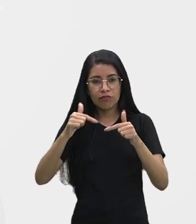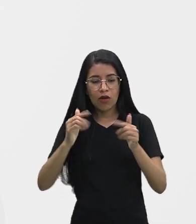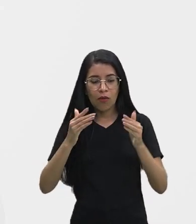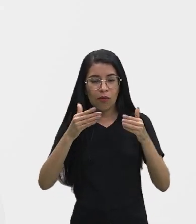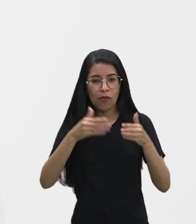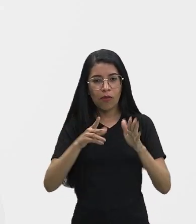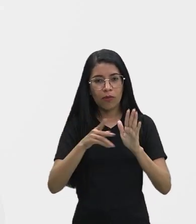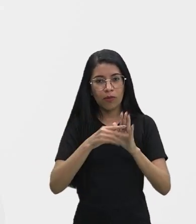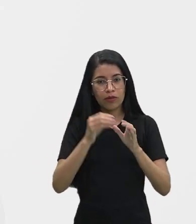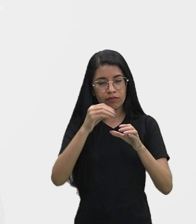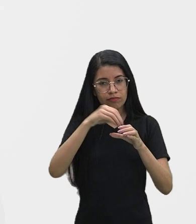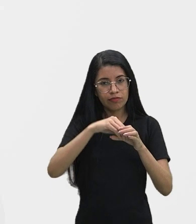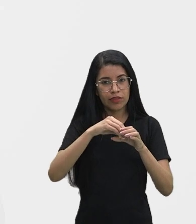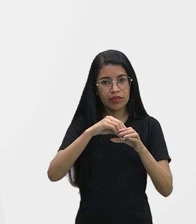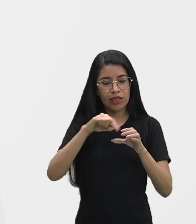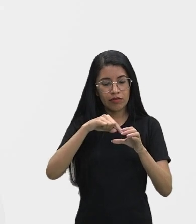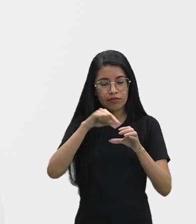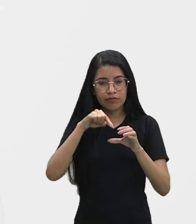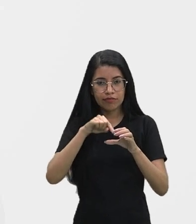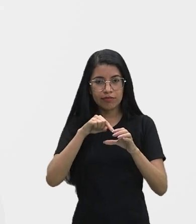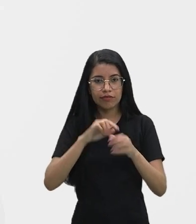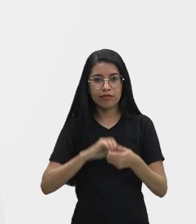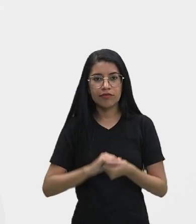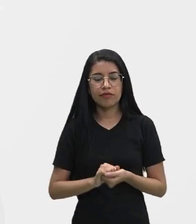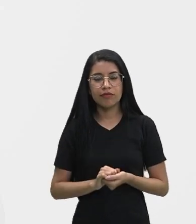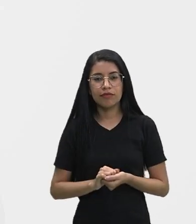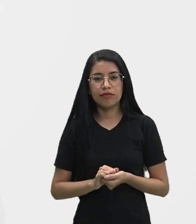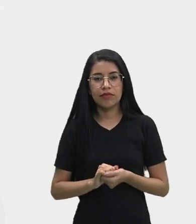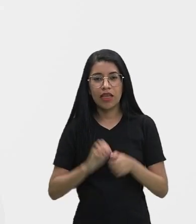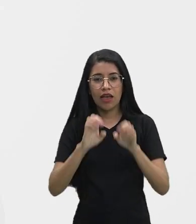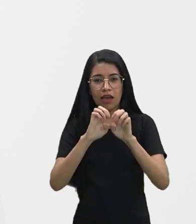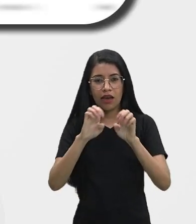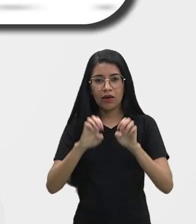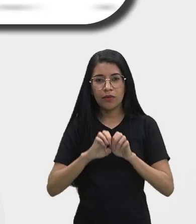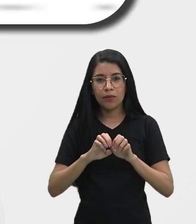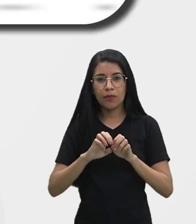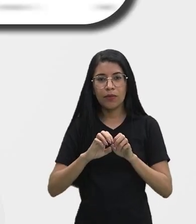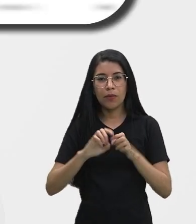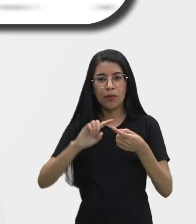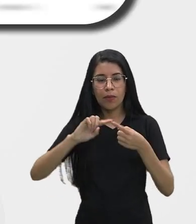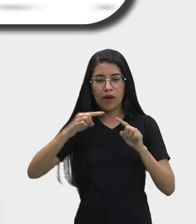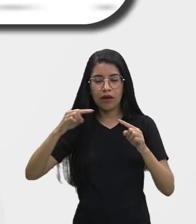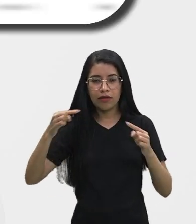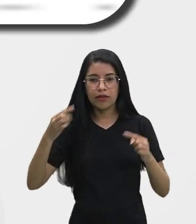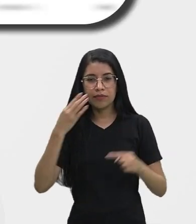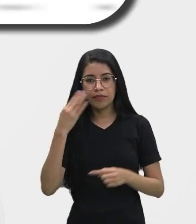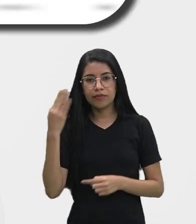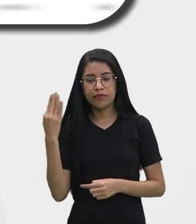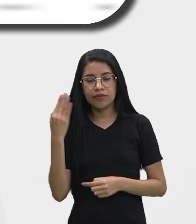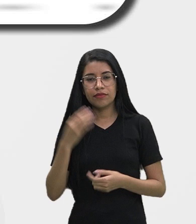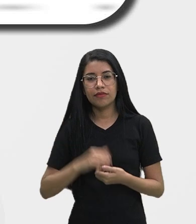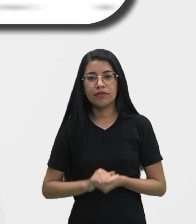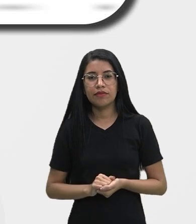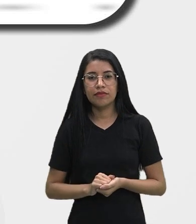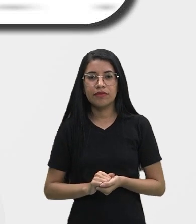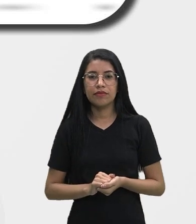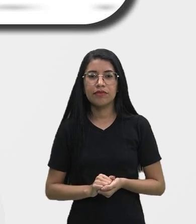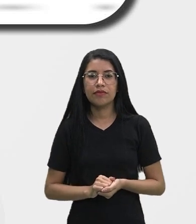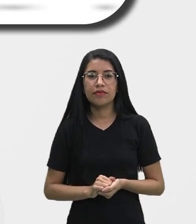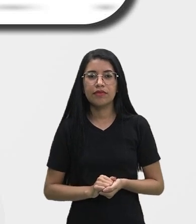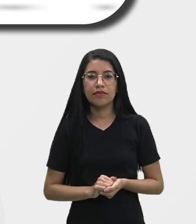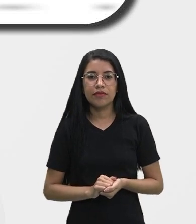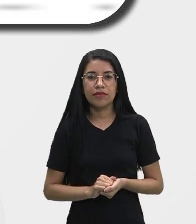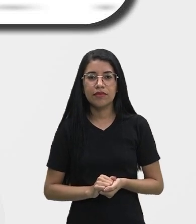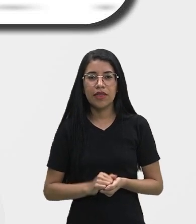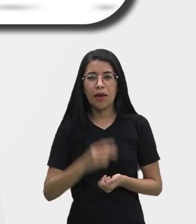célula. Olha a estrutura do DNA. O DNA só tem um lado, como se tivesse só um lado, né? Como se fosse uma